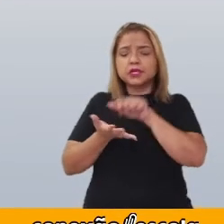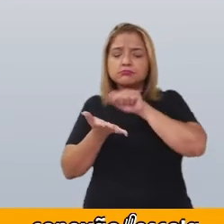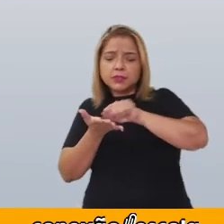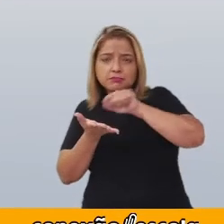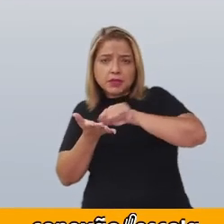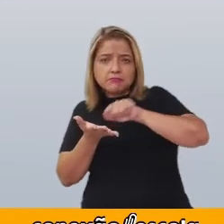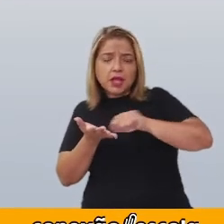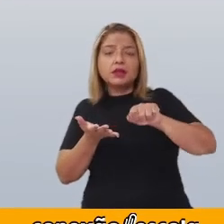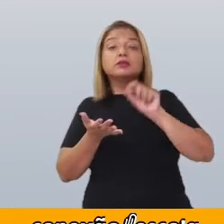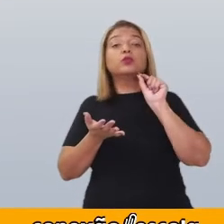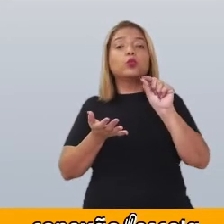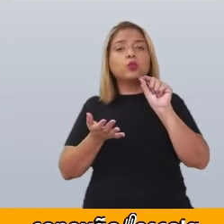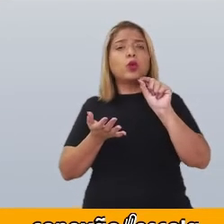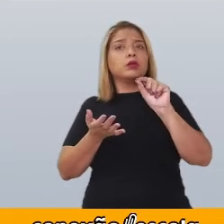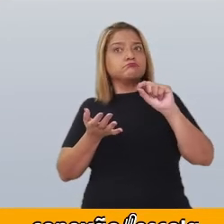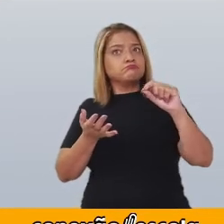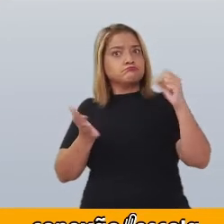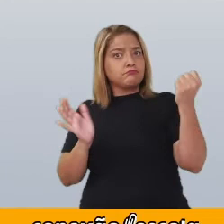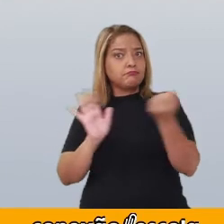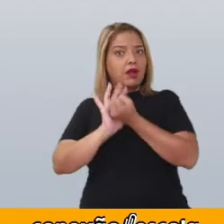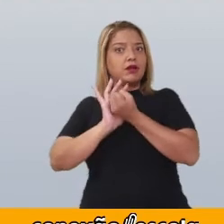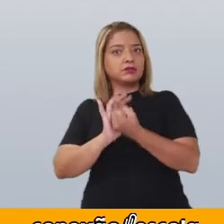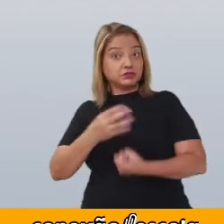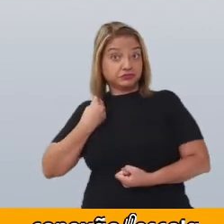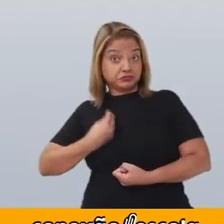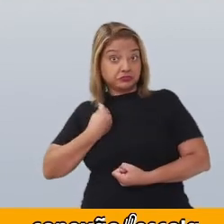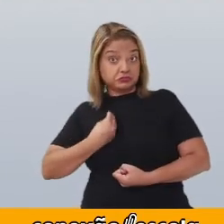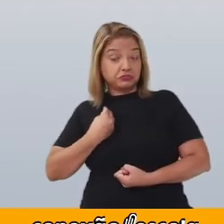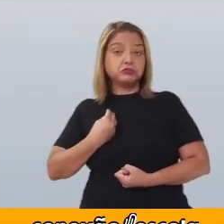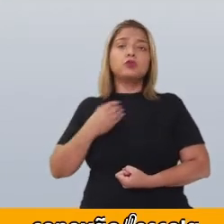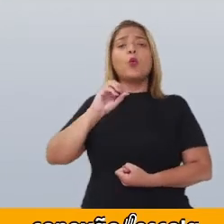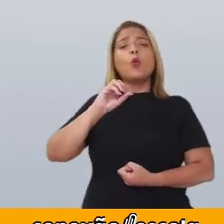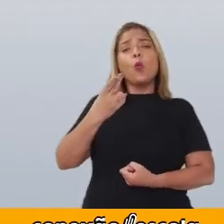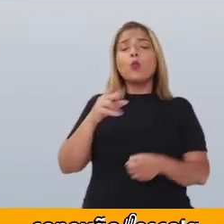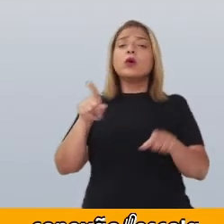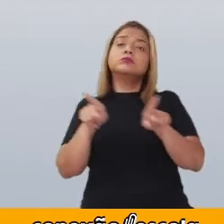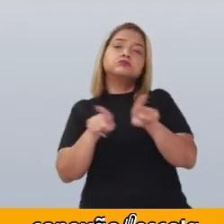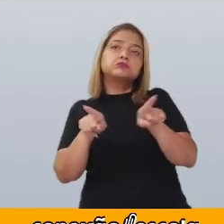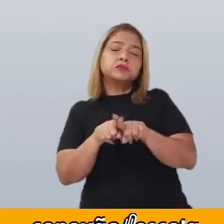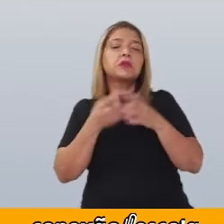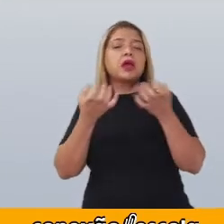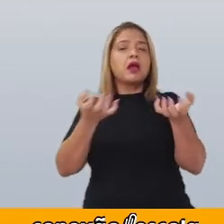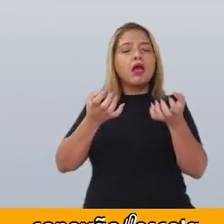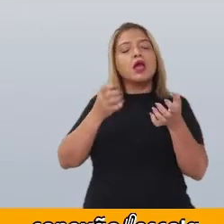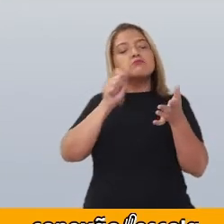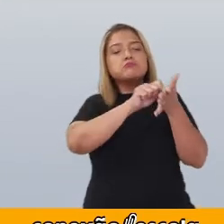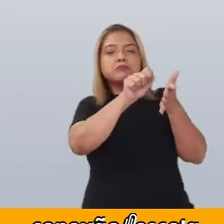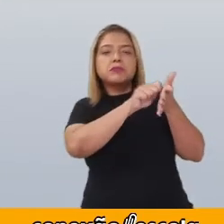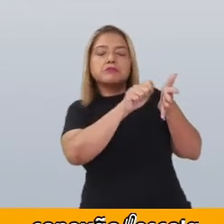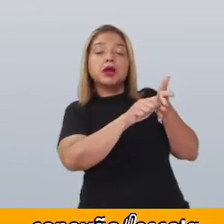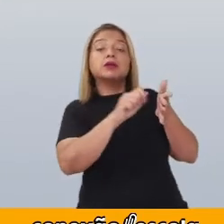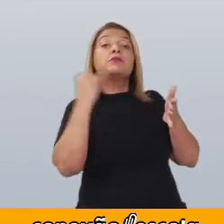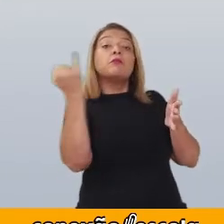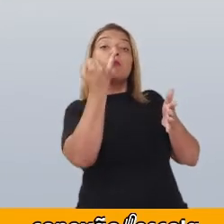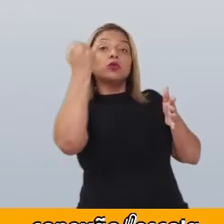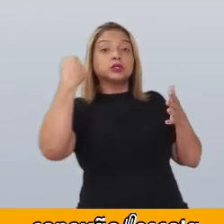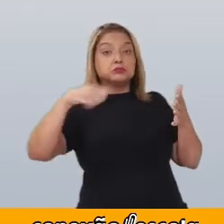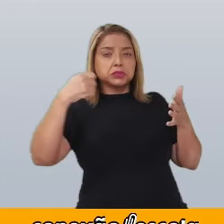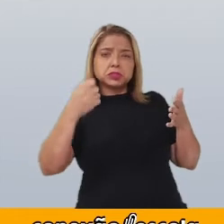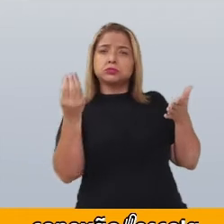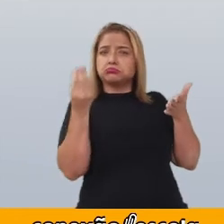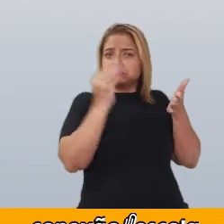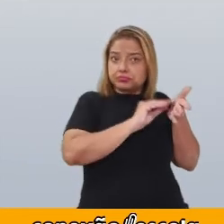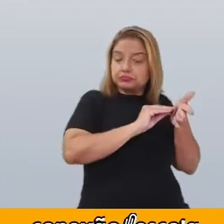fatos marcantes que aconteceram ou até mesmo fazer algumas anotações importantes